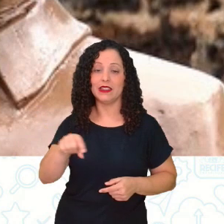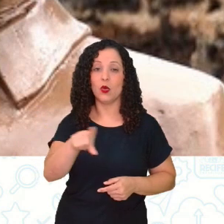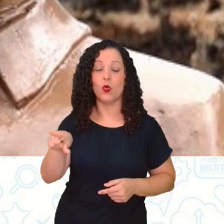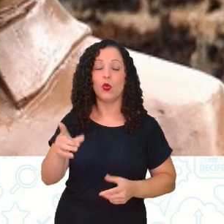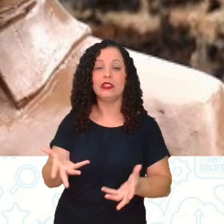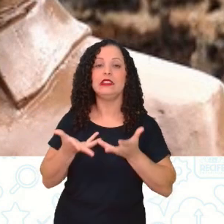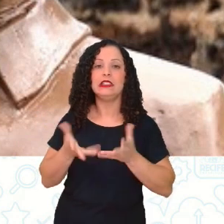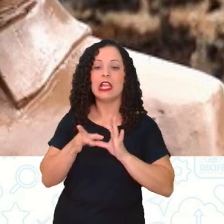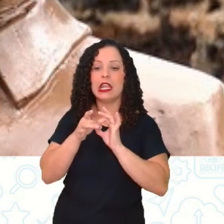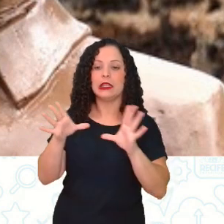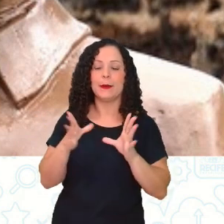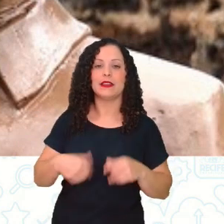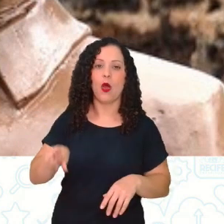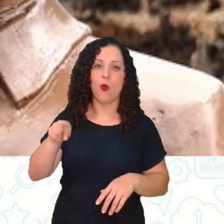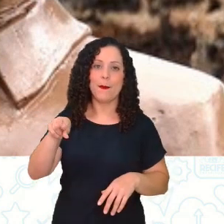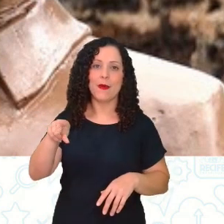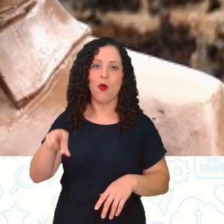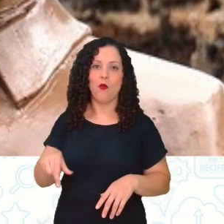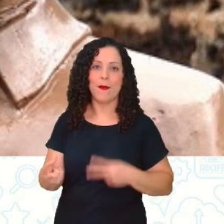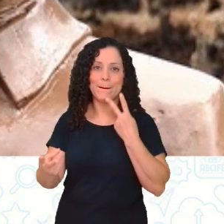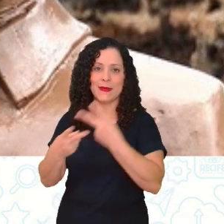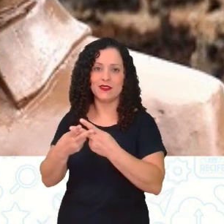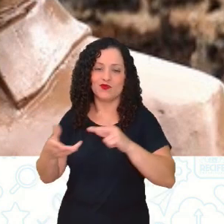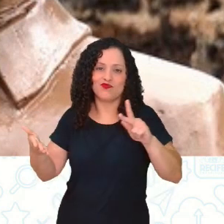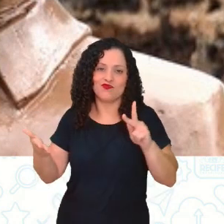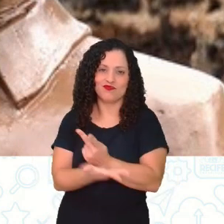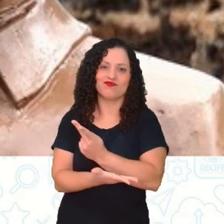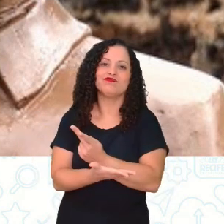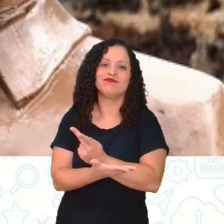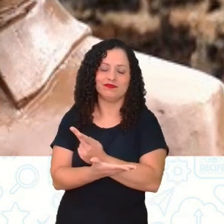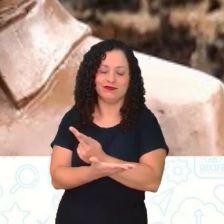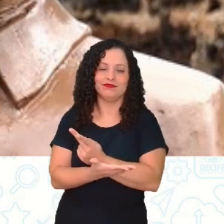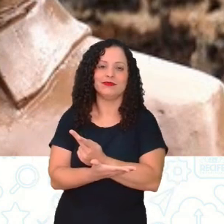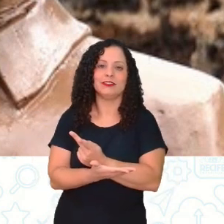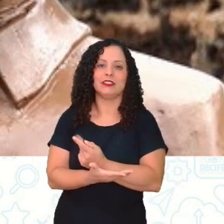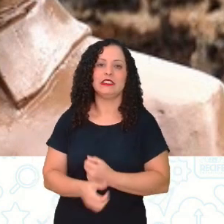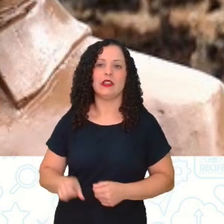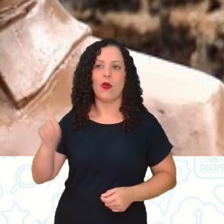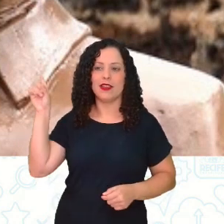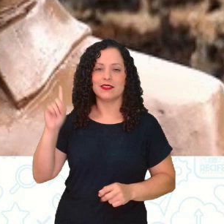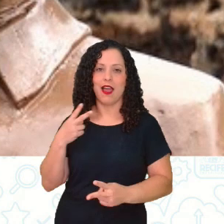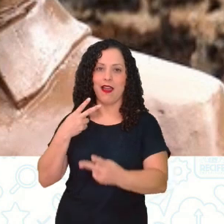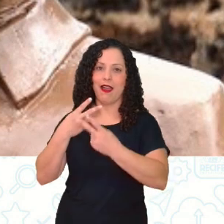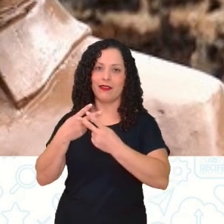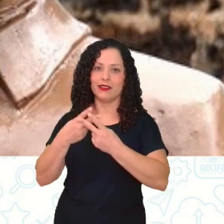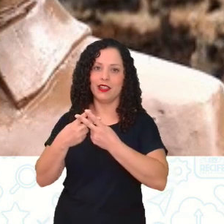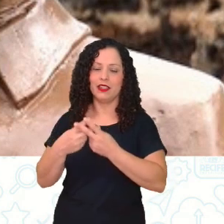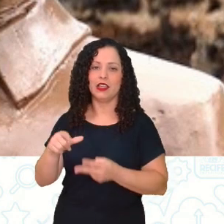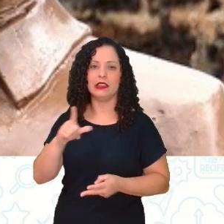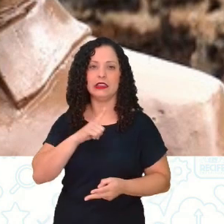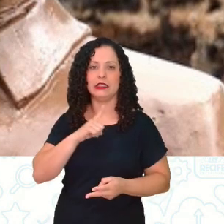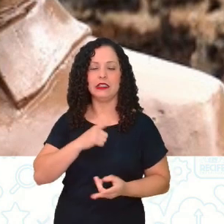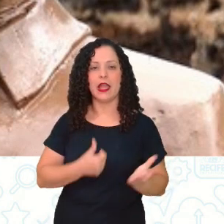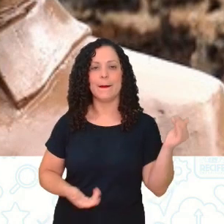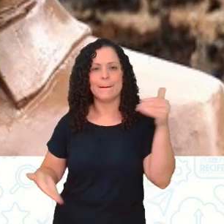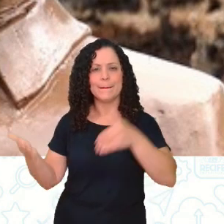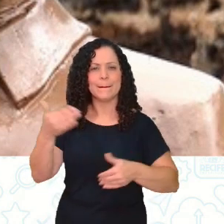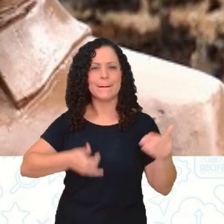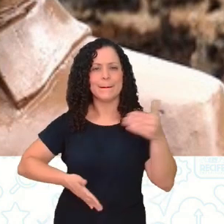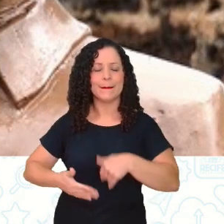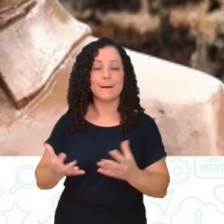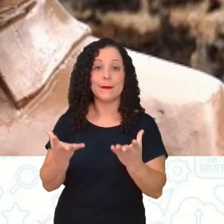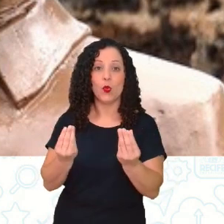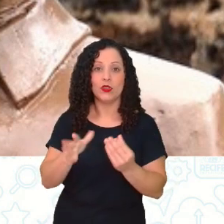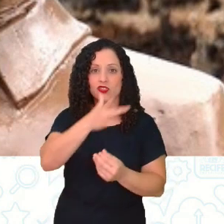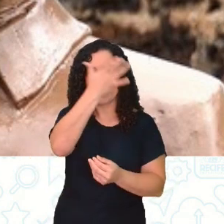irmão, que foi preso injustamente, né? Essa cadeia aí, vamos dizer, tinha a presença de muitos presos políticos,